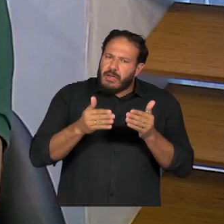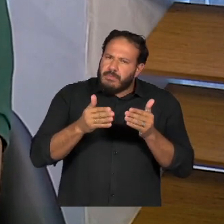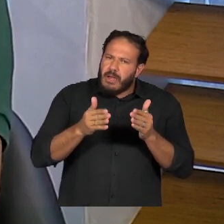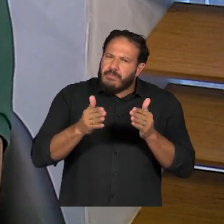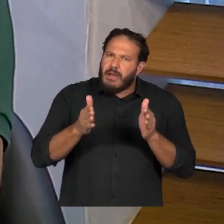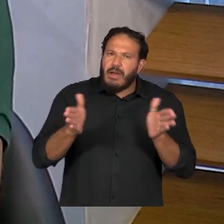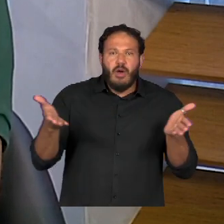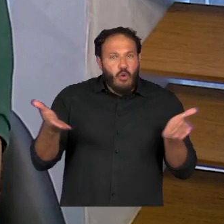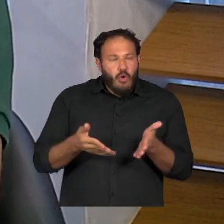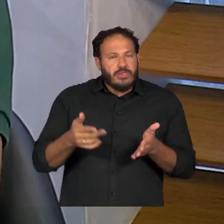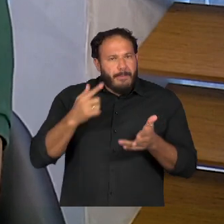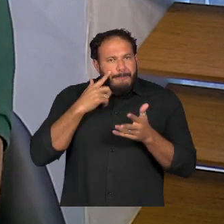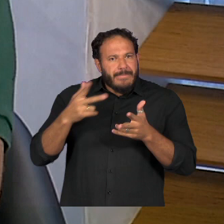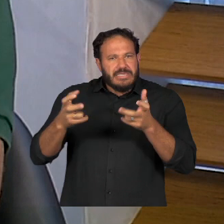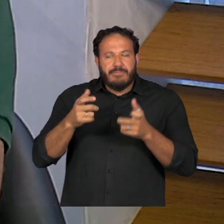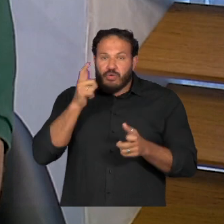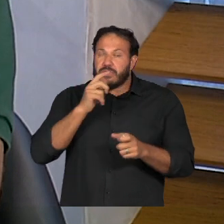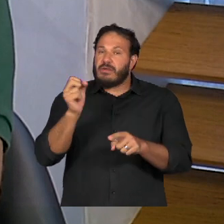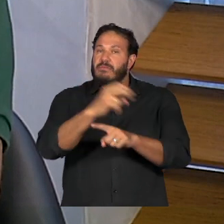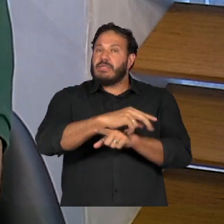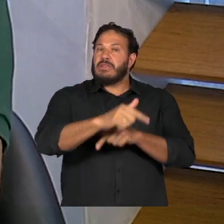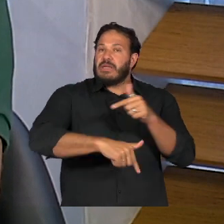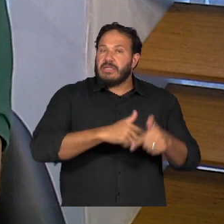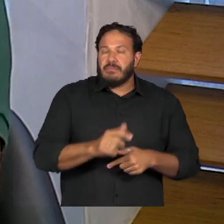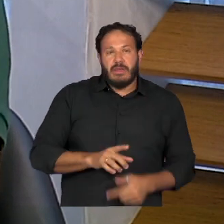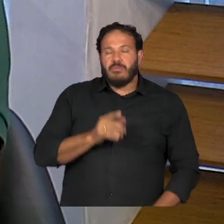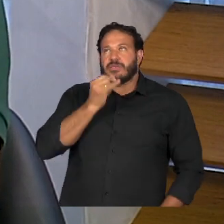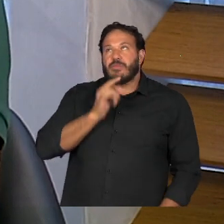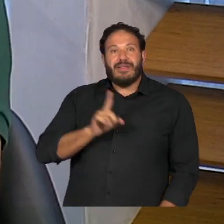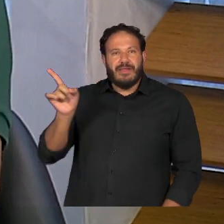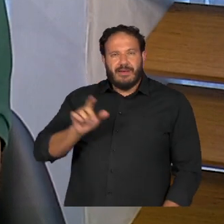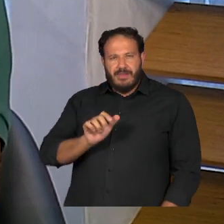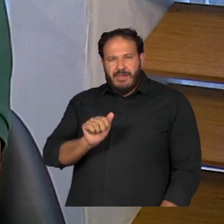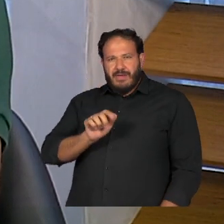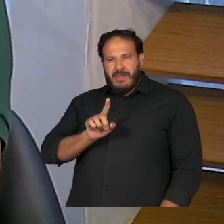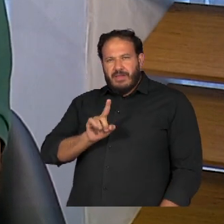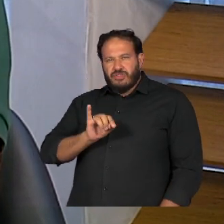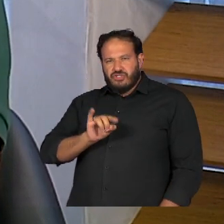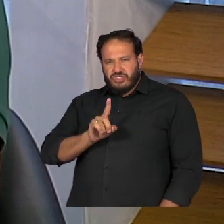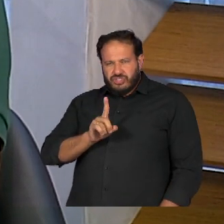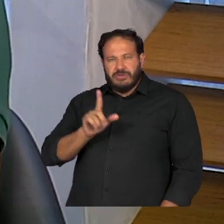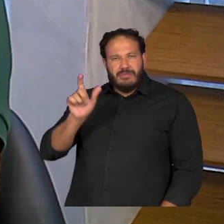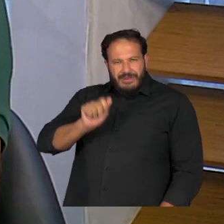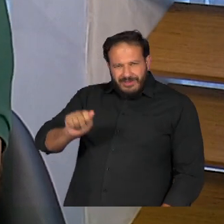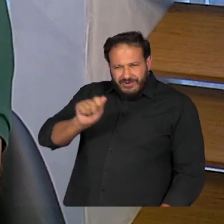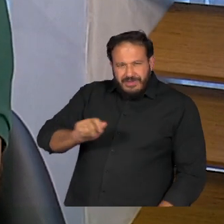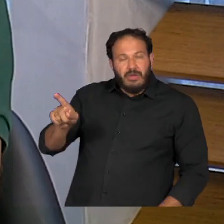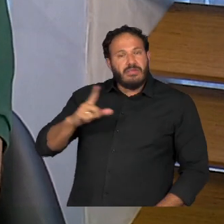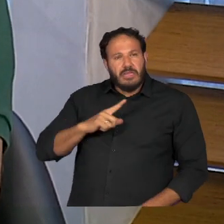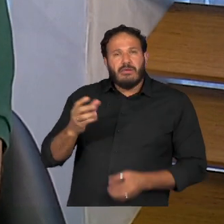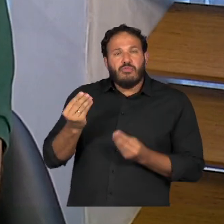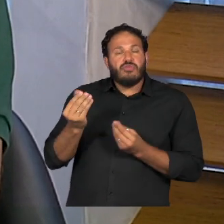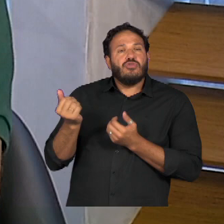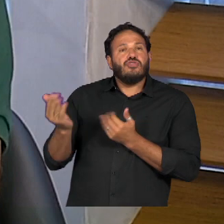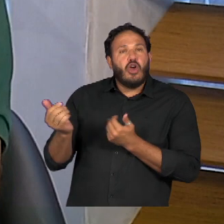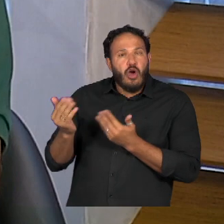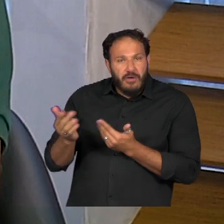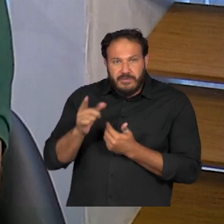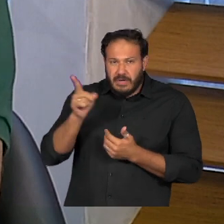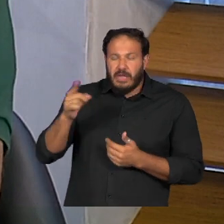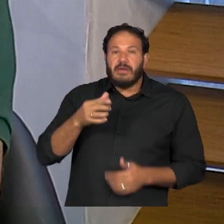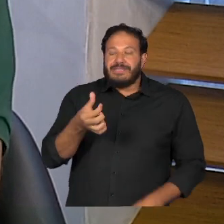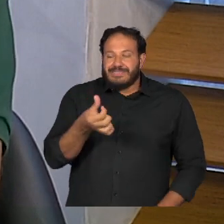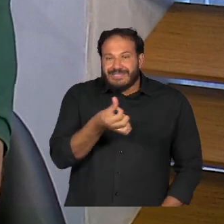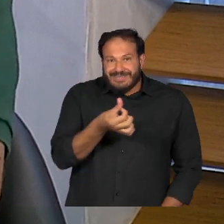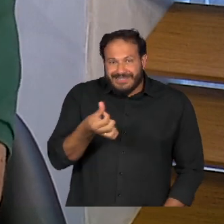já consegue empregar por exemplo na adid nós temos eh muitos jovens 66% dos